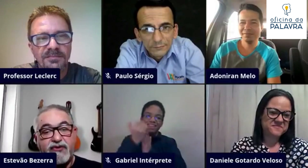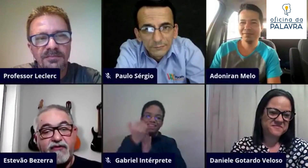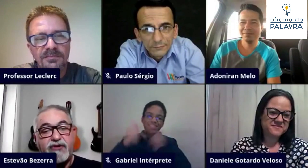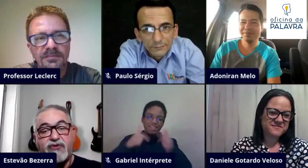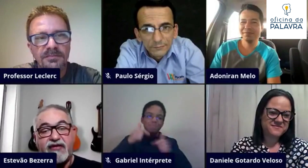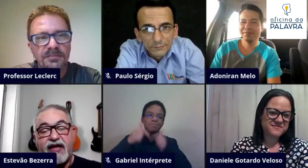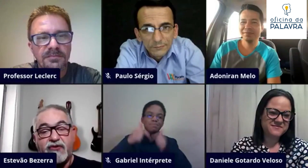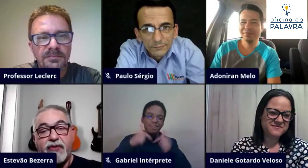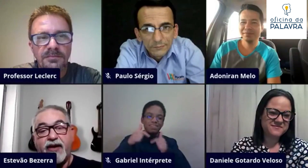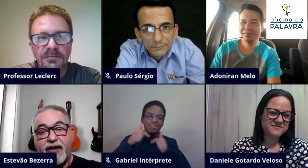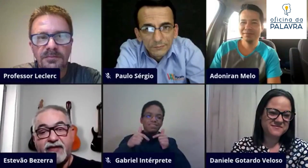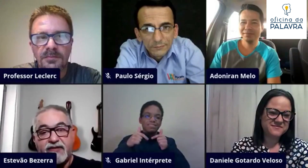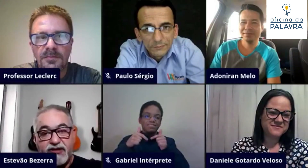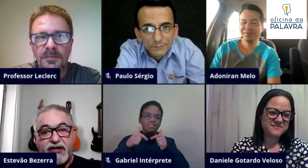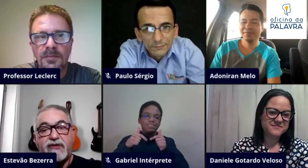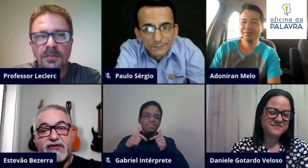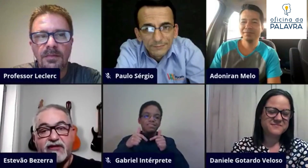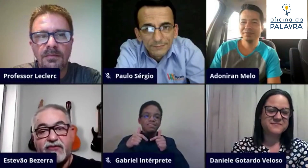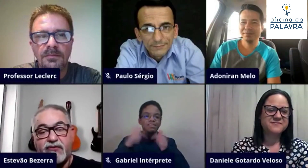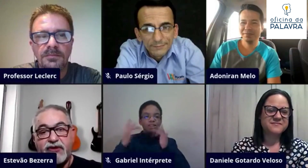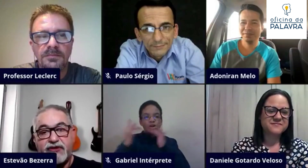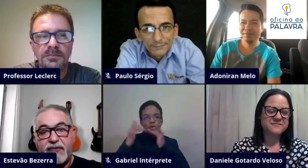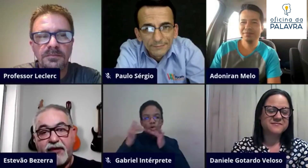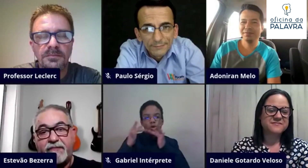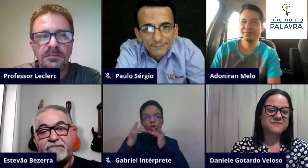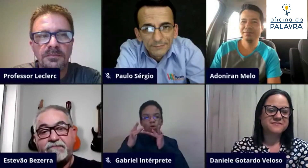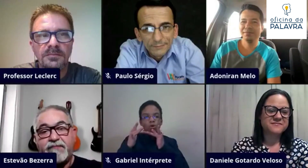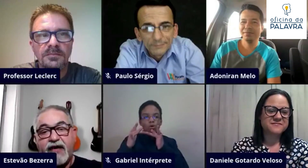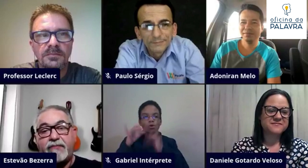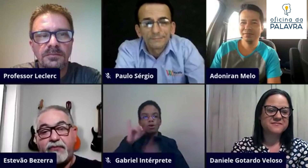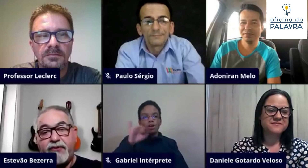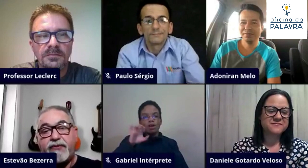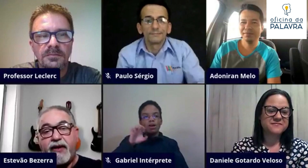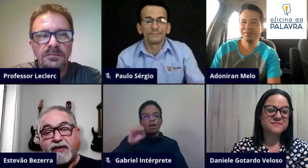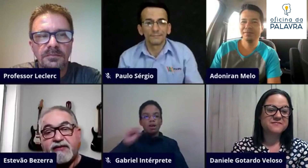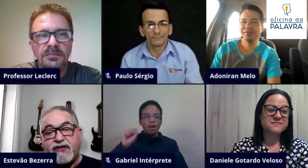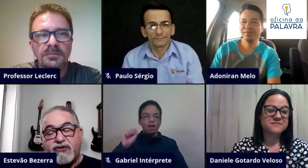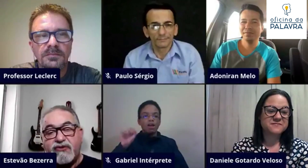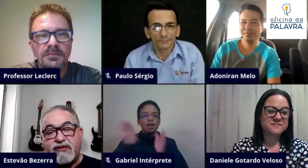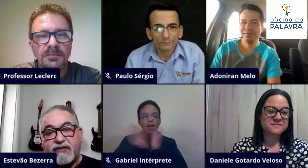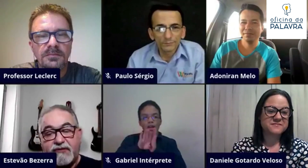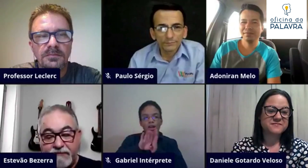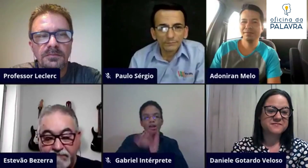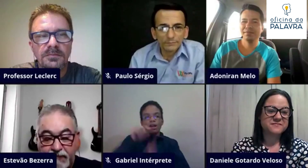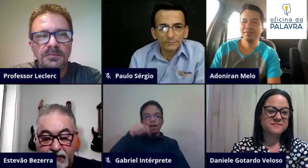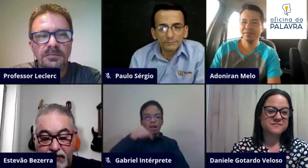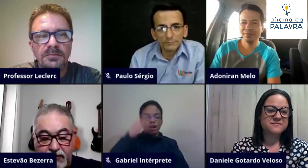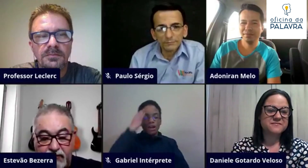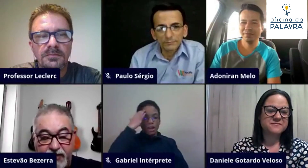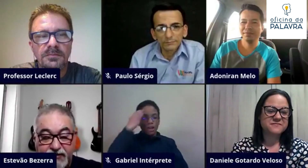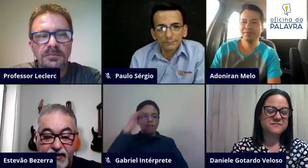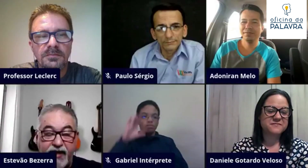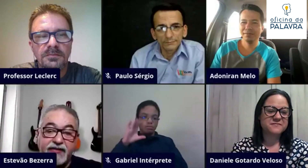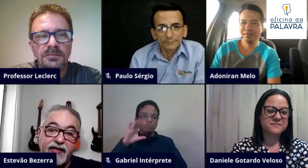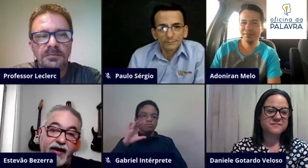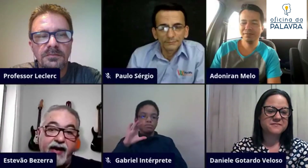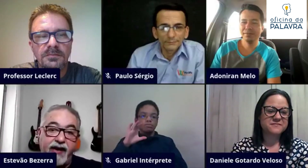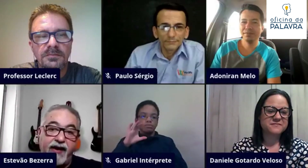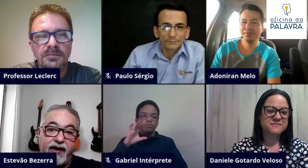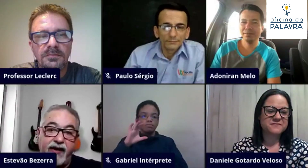nós fizemos novamente contato com o IES e chegamos, então, em Curitiba para dar apoio a essa instituição, né? Então,